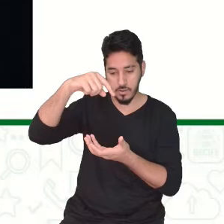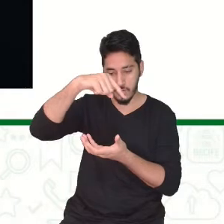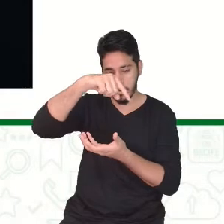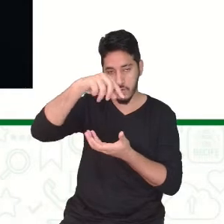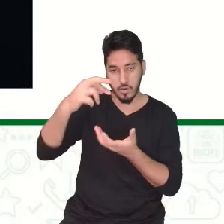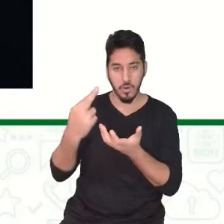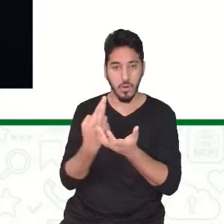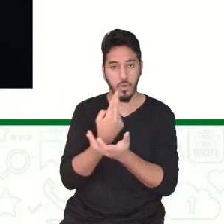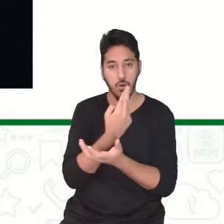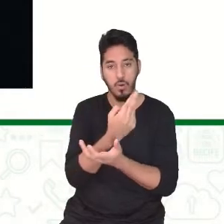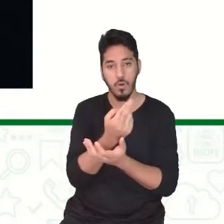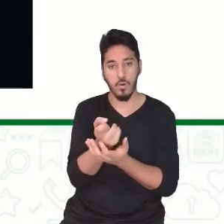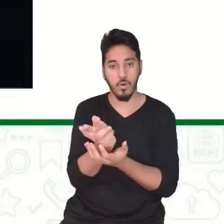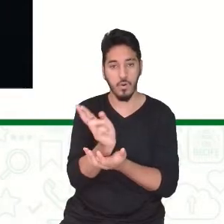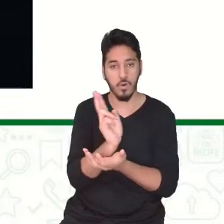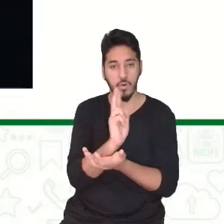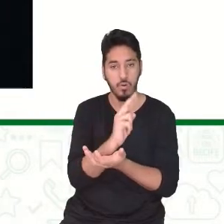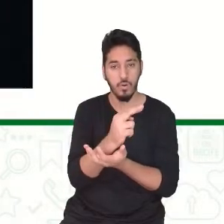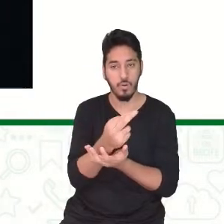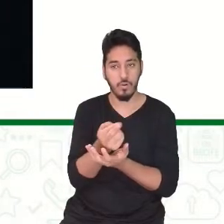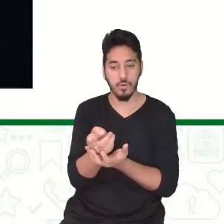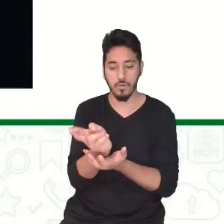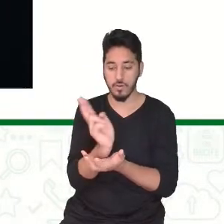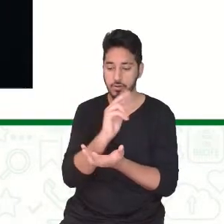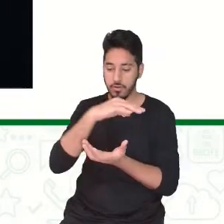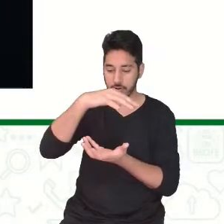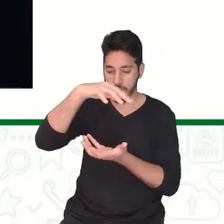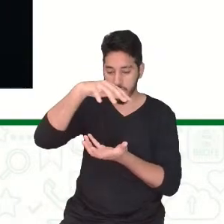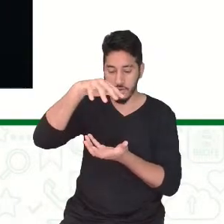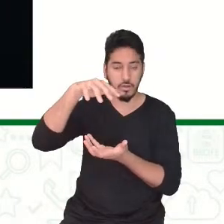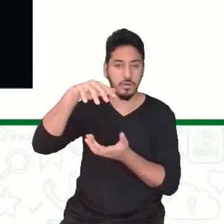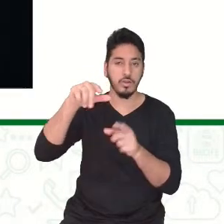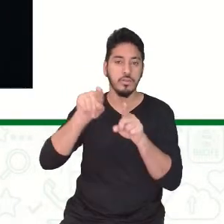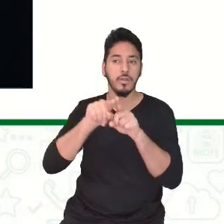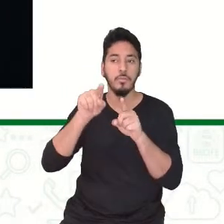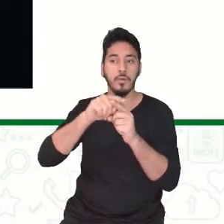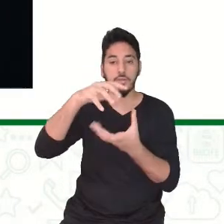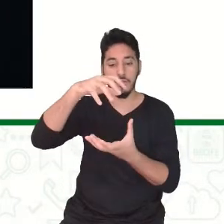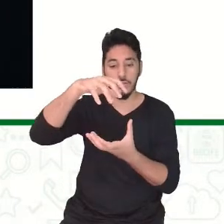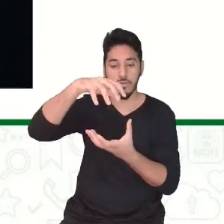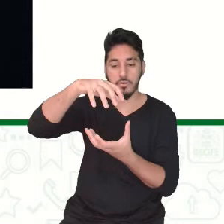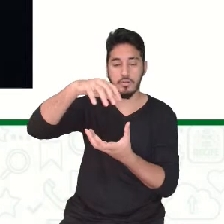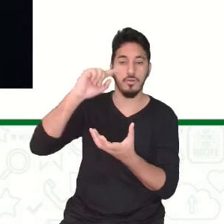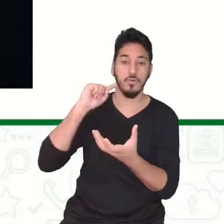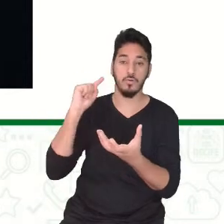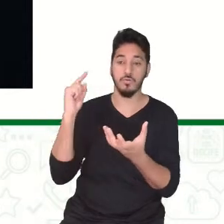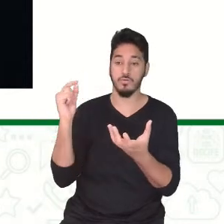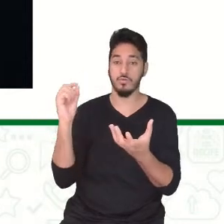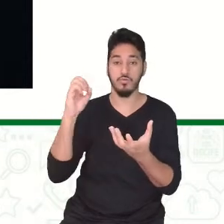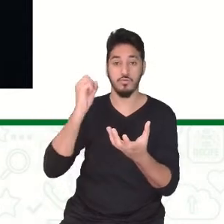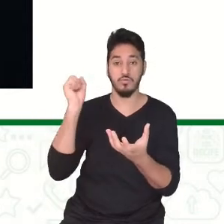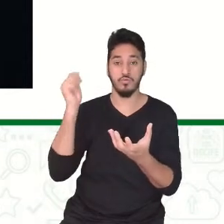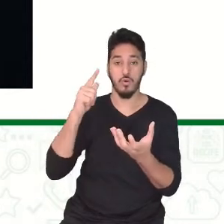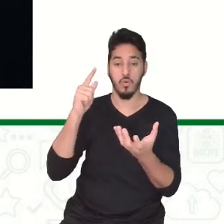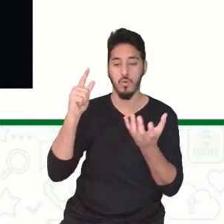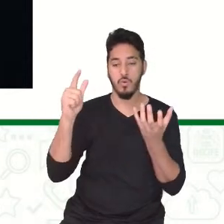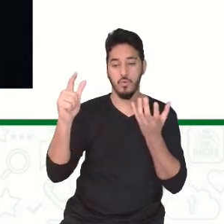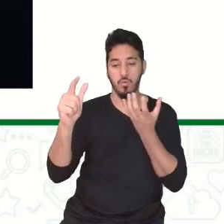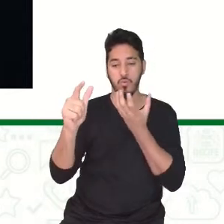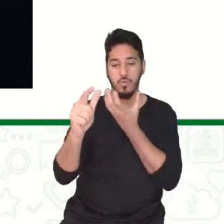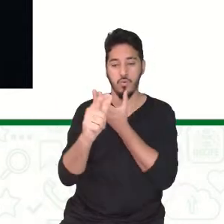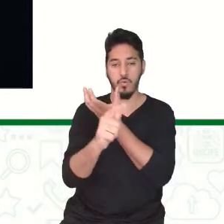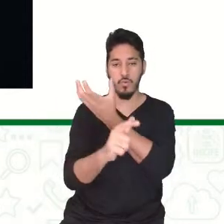rotação, né? A Terra está girando em torno de si. E também de translação, ela está girando em torno do Sol.